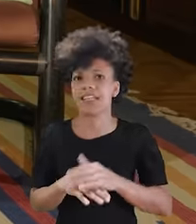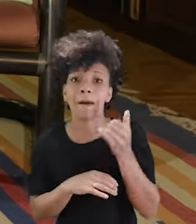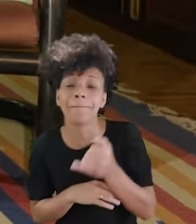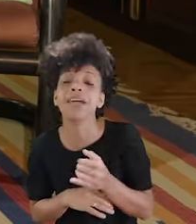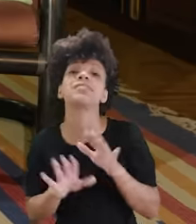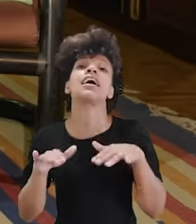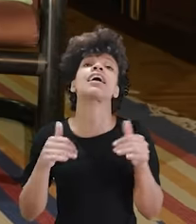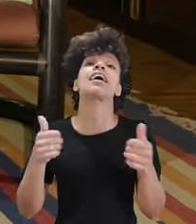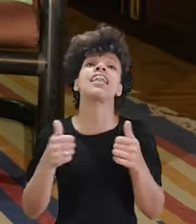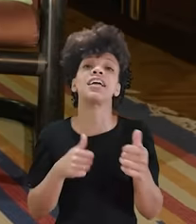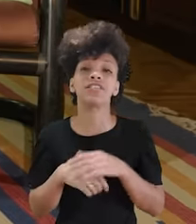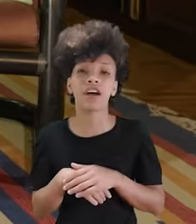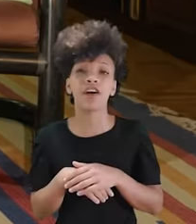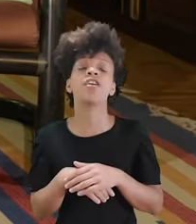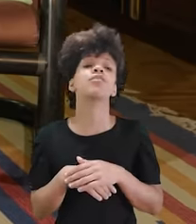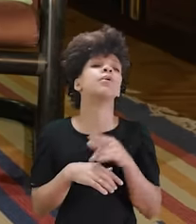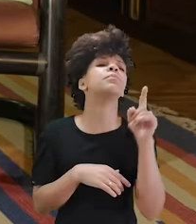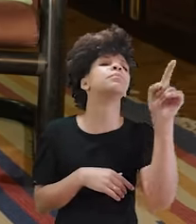uma saída de um bar